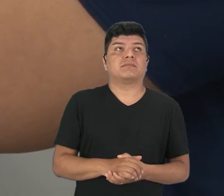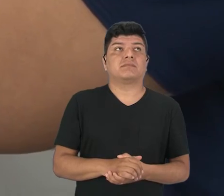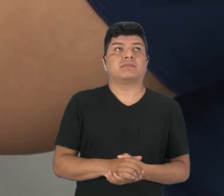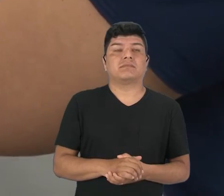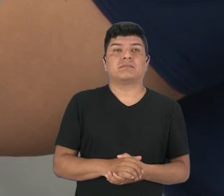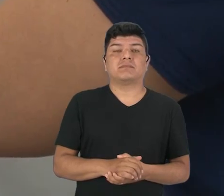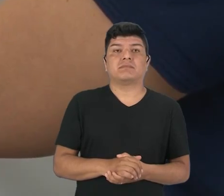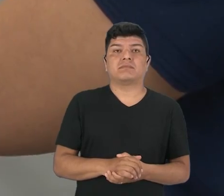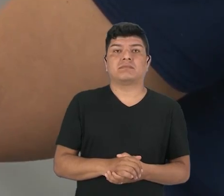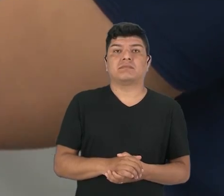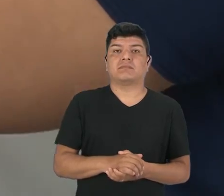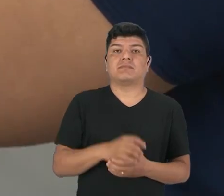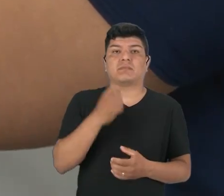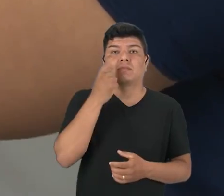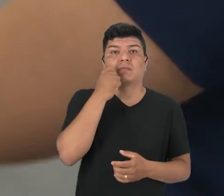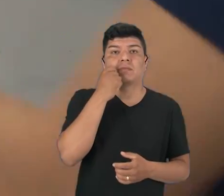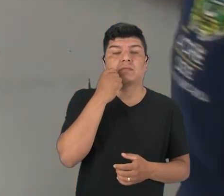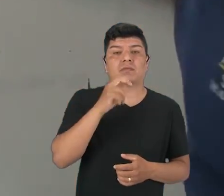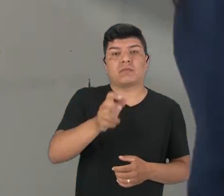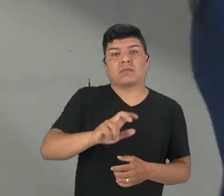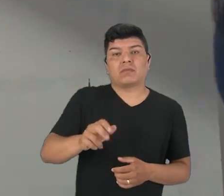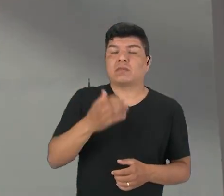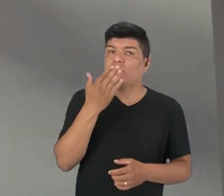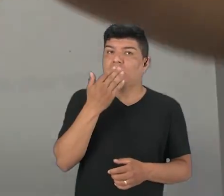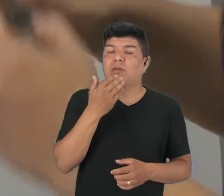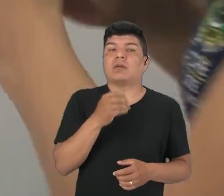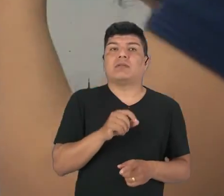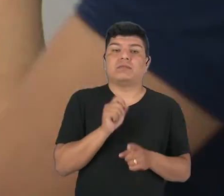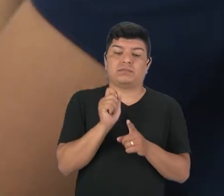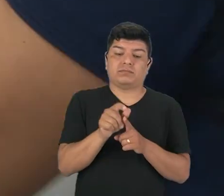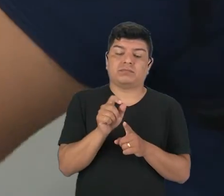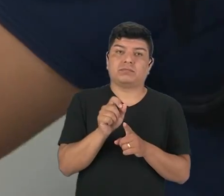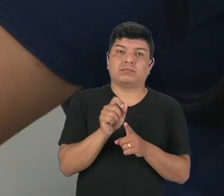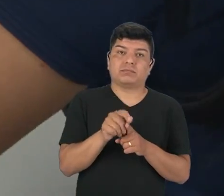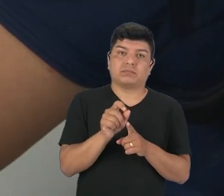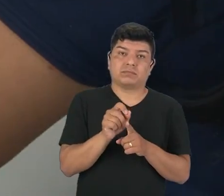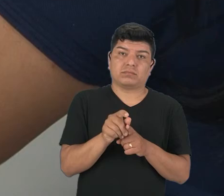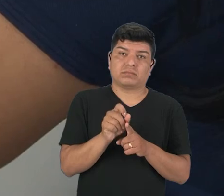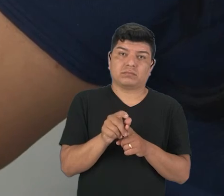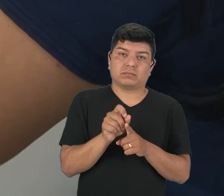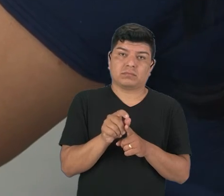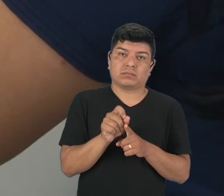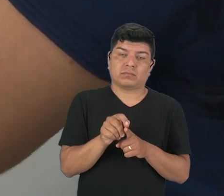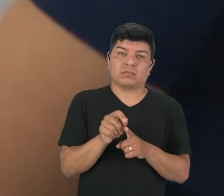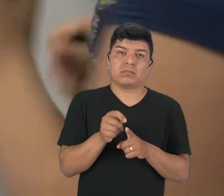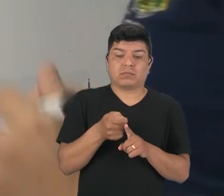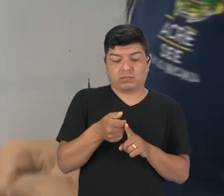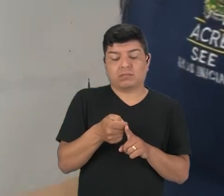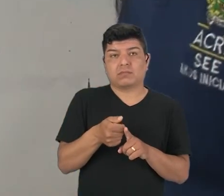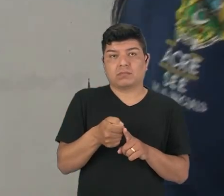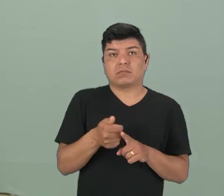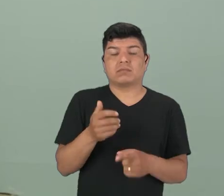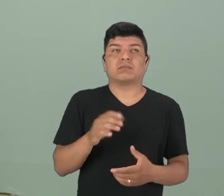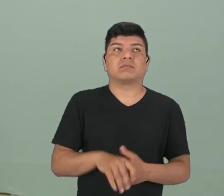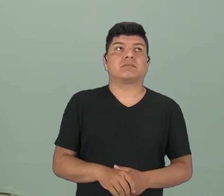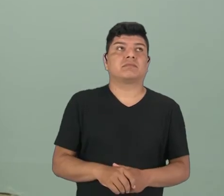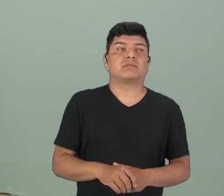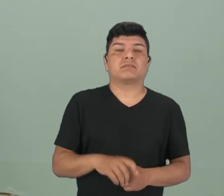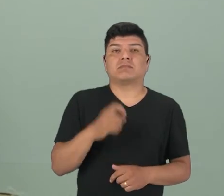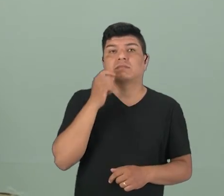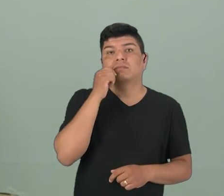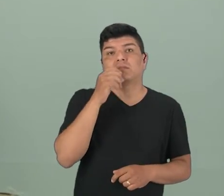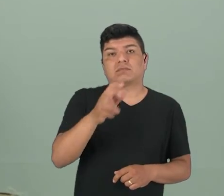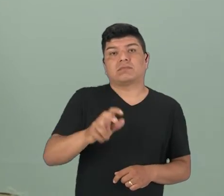o rato se alimenta dele, ó. Já vai aqui para o rato, ó. Um elemento puxa o outro. E do